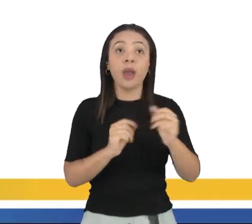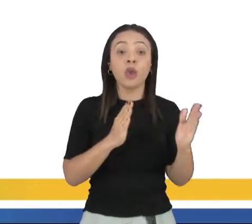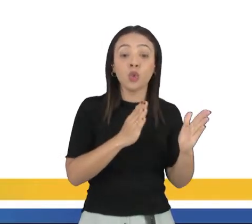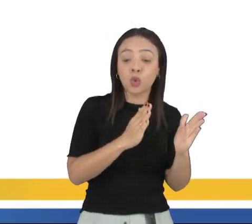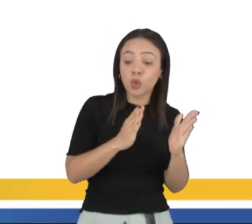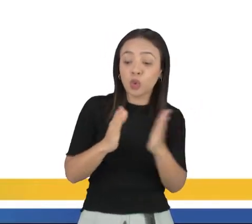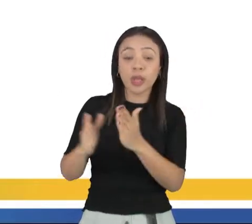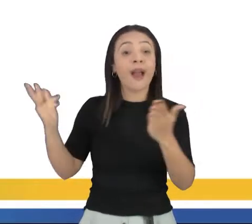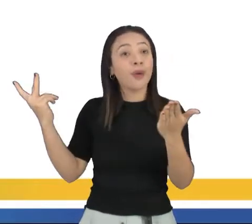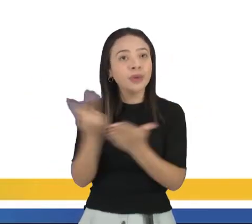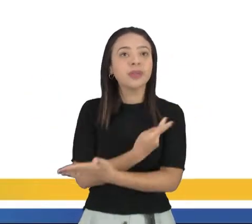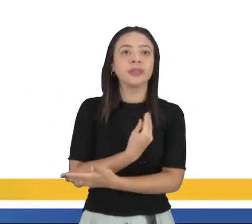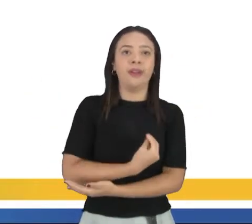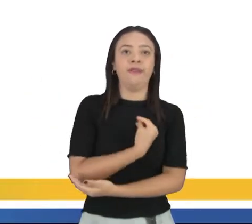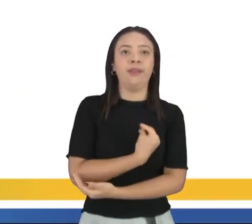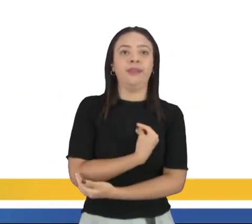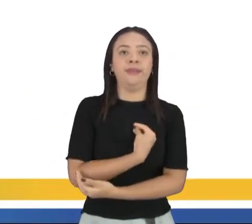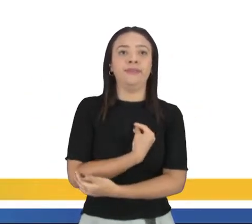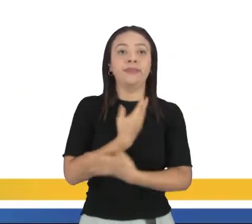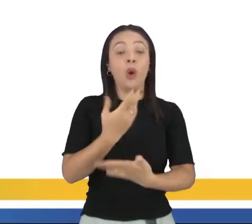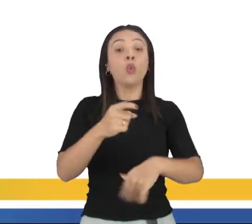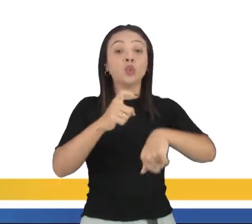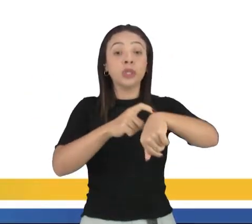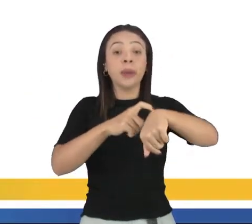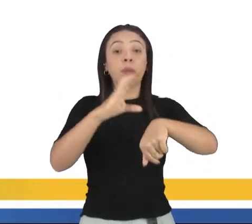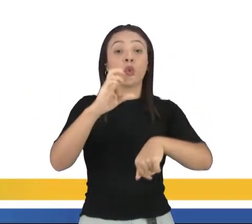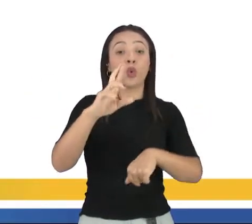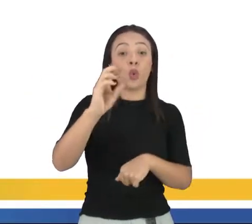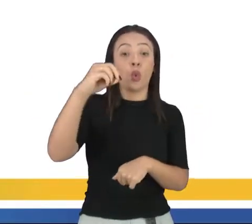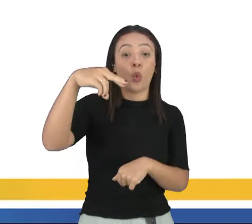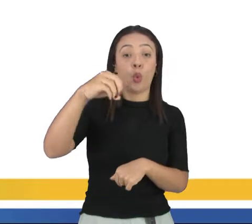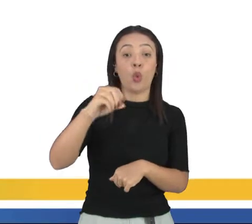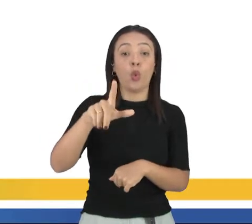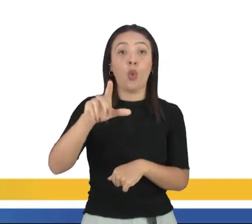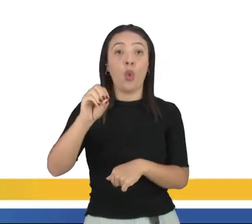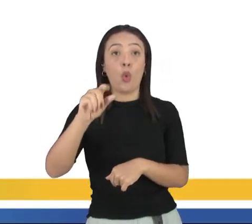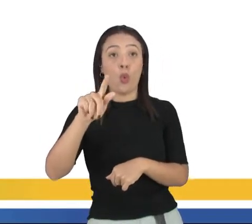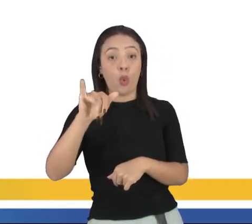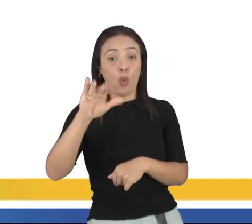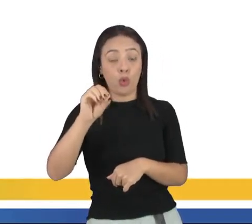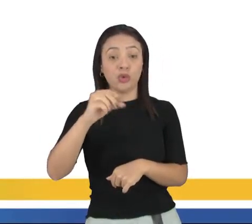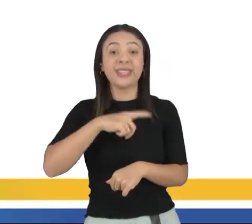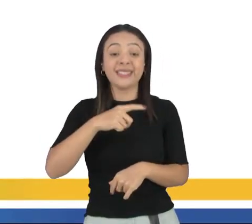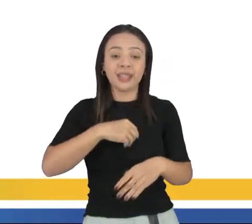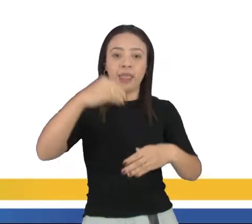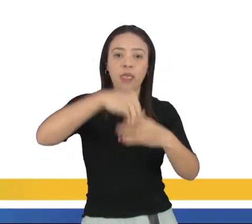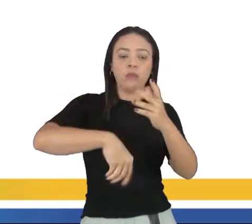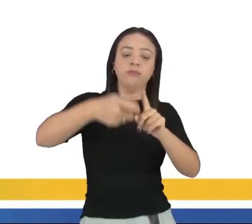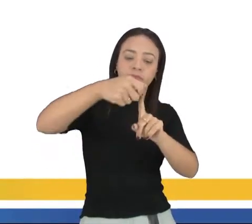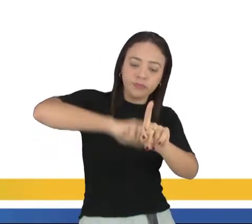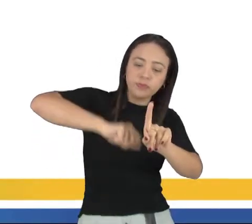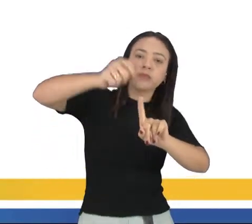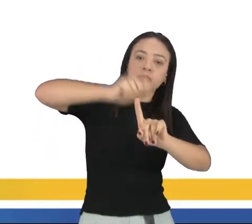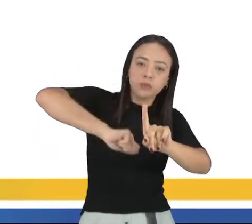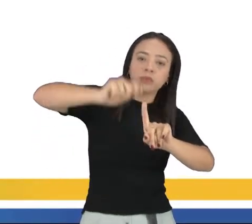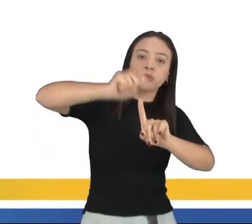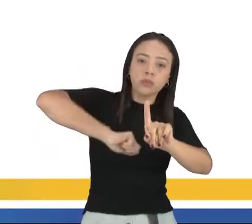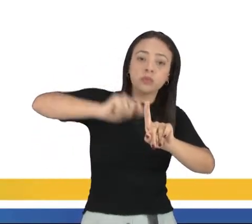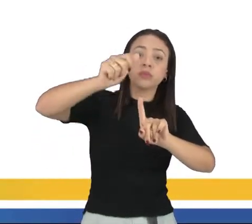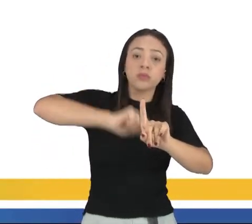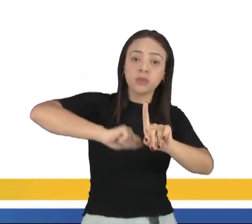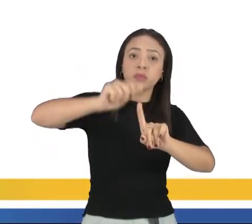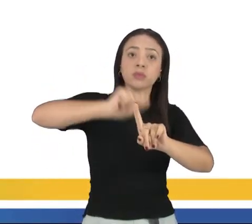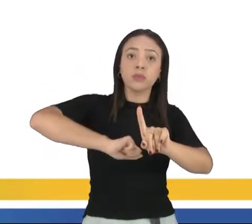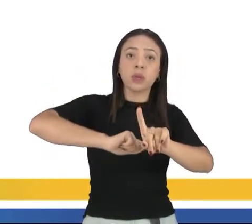fatos que vão acontecendo Então pessoal esse tempo cronológico né contado então nos calendários sua